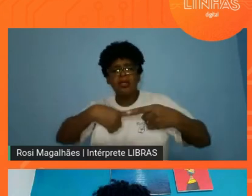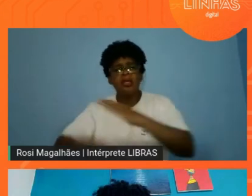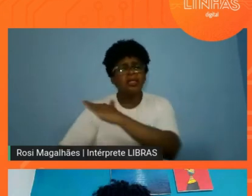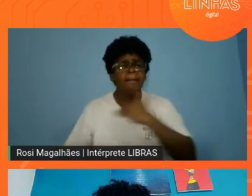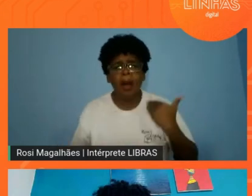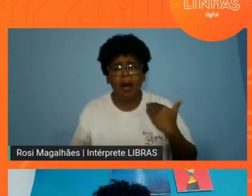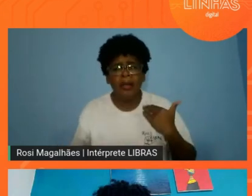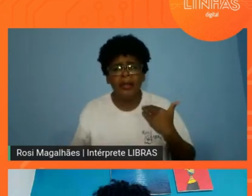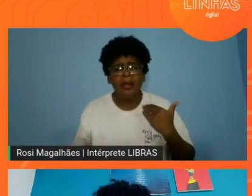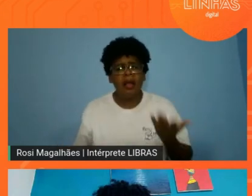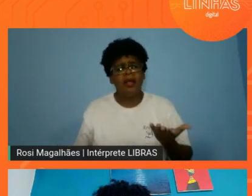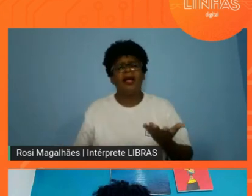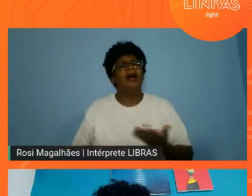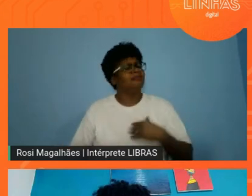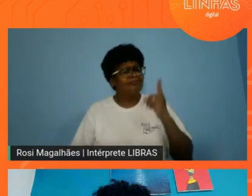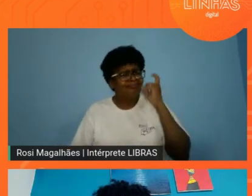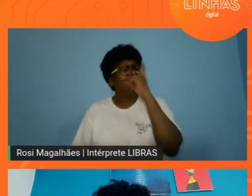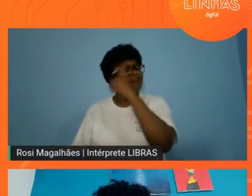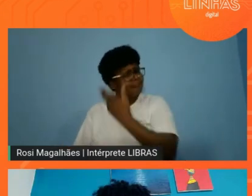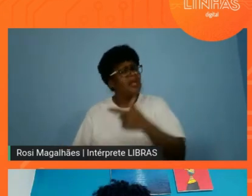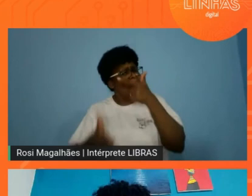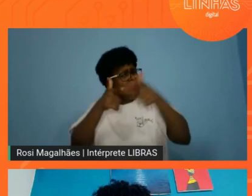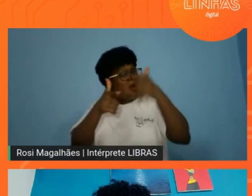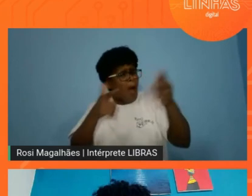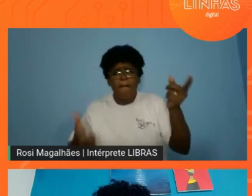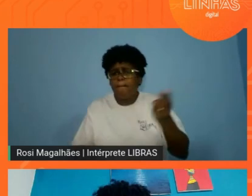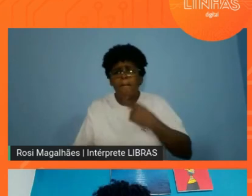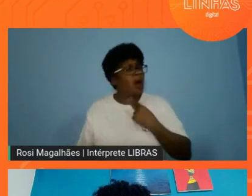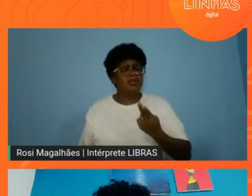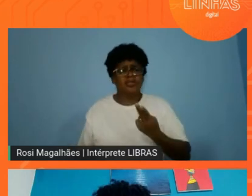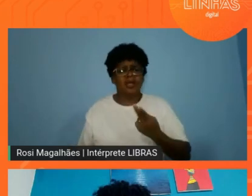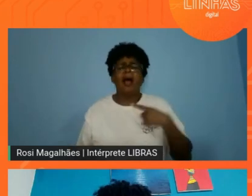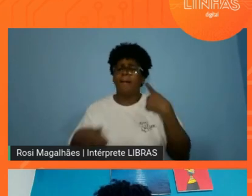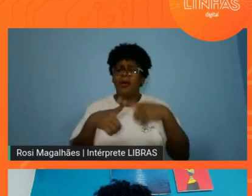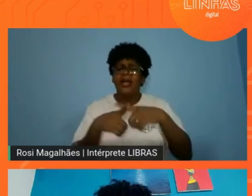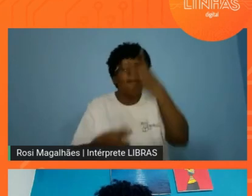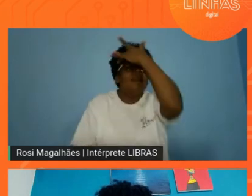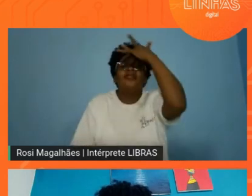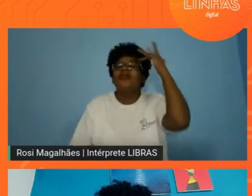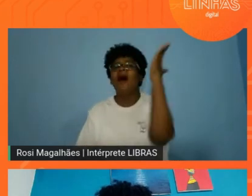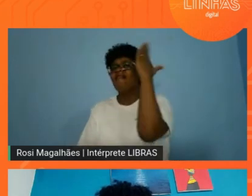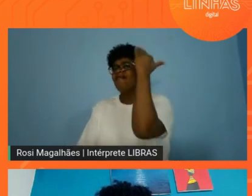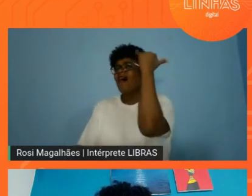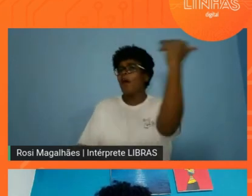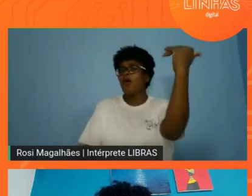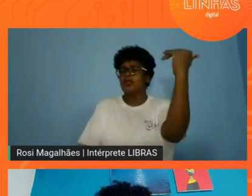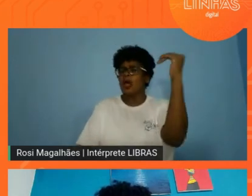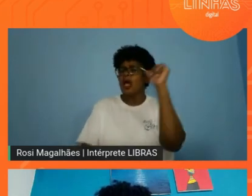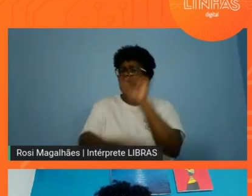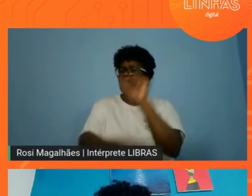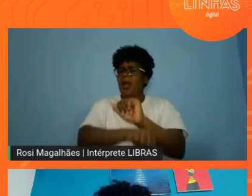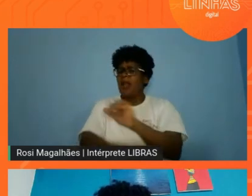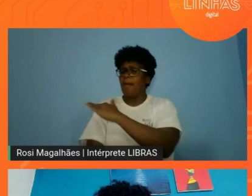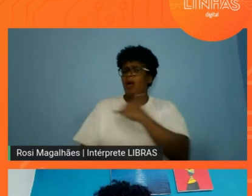um artista é sufocante, né? Porque a gente é tipo, eu e as meninas, nós somos